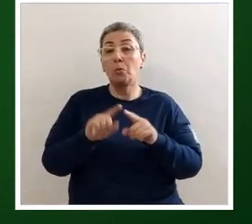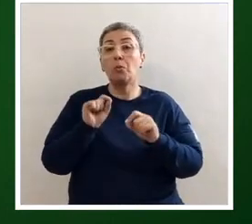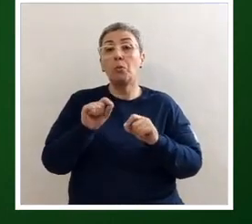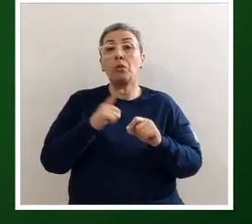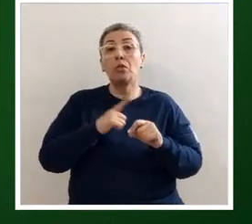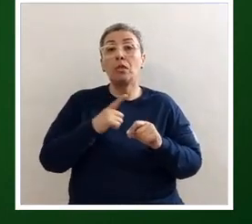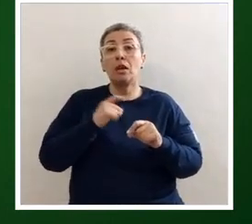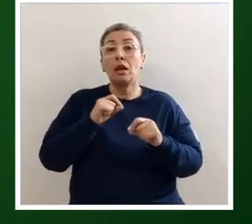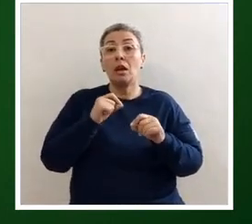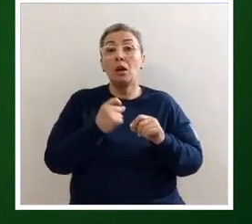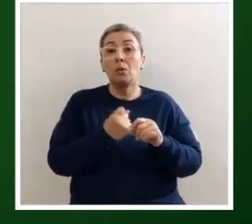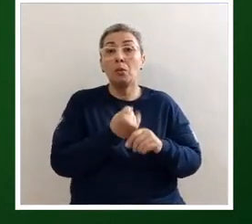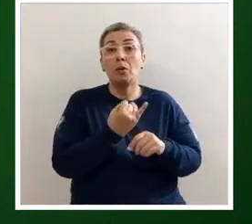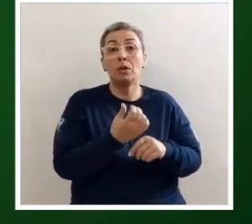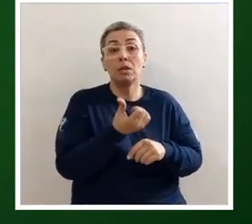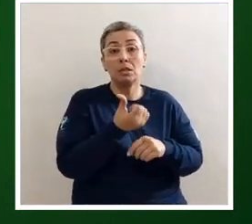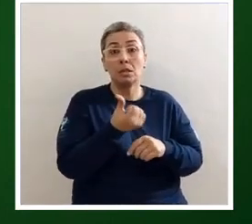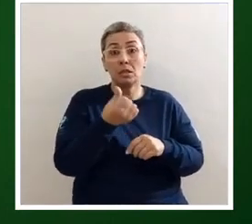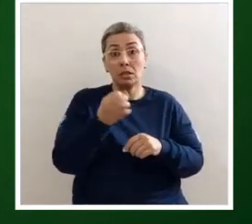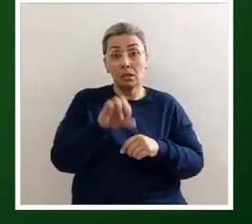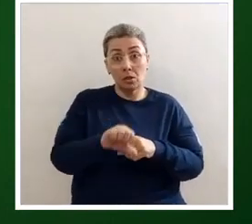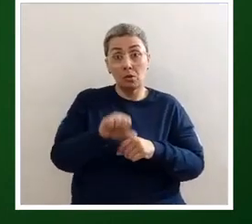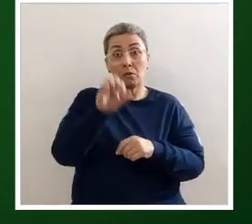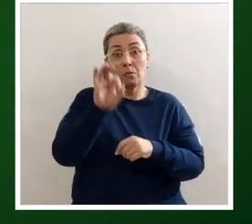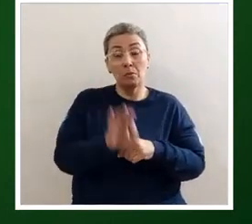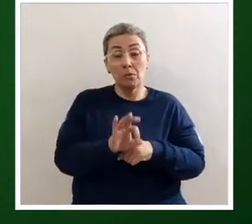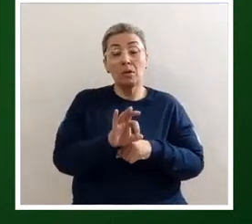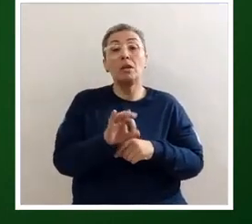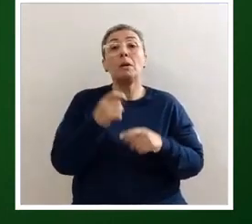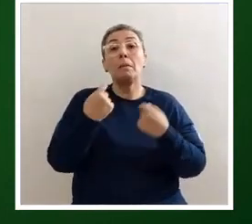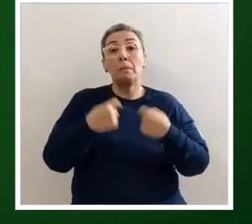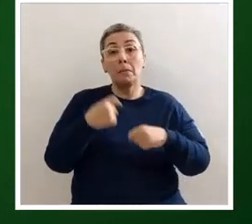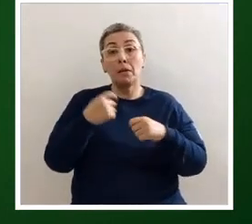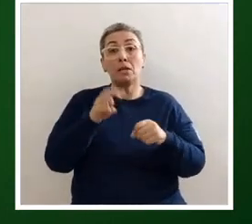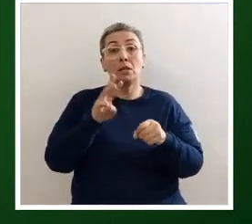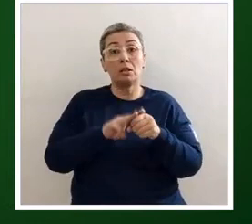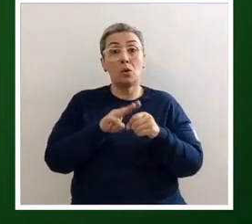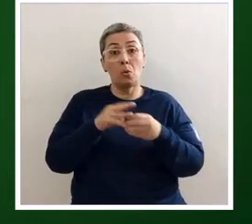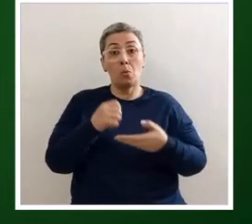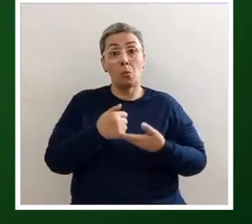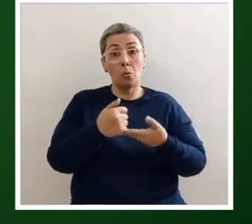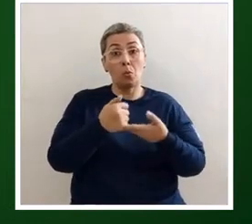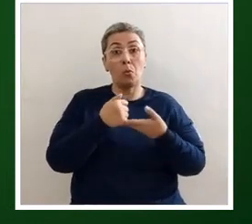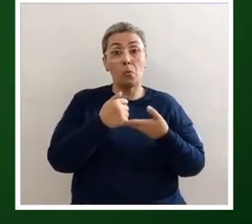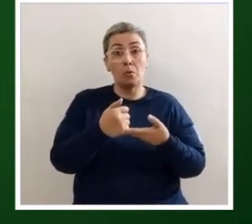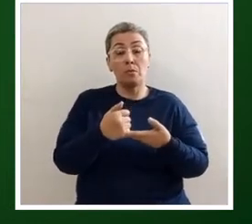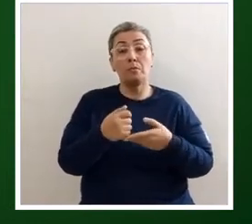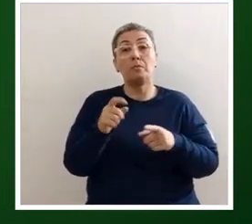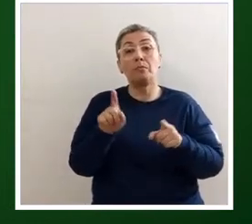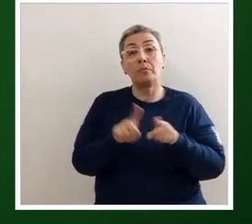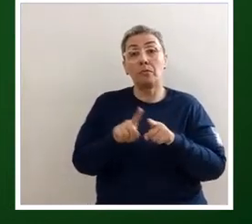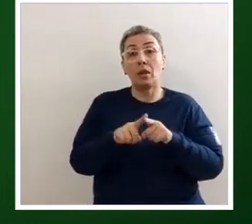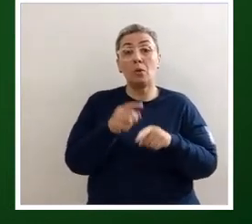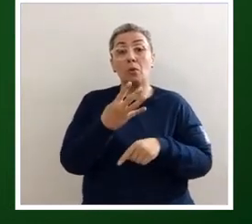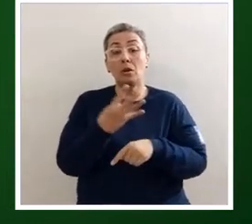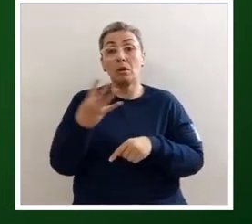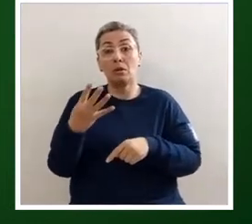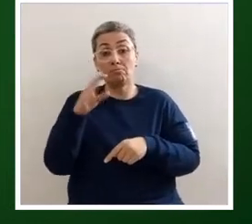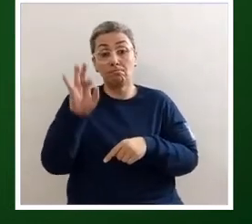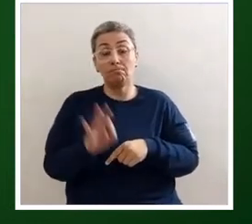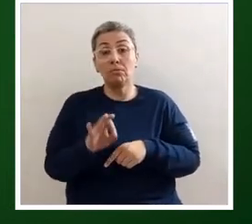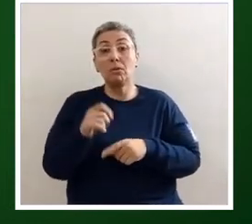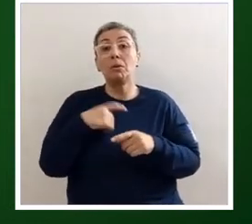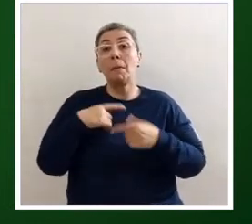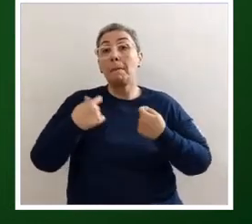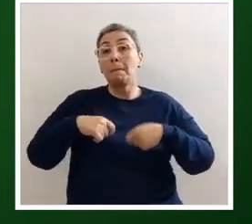um volume de 69% dessas crianças que precisam de transporte e 44%